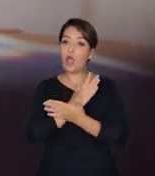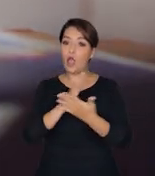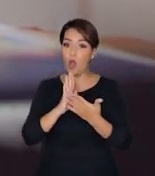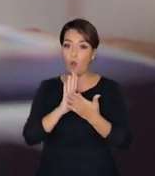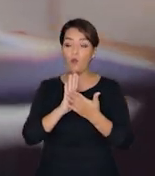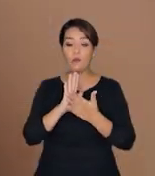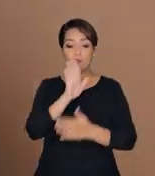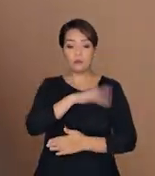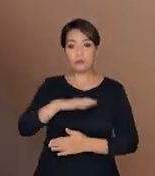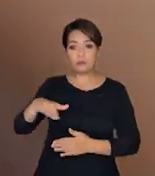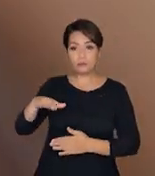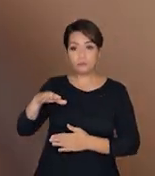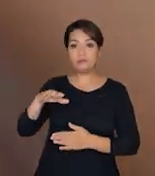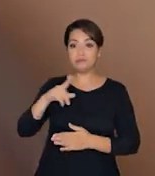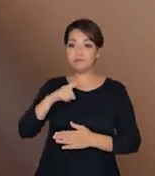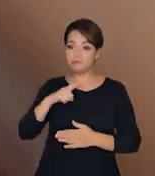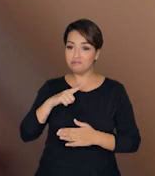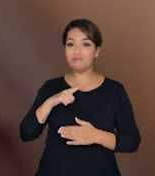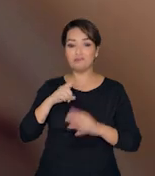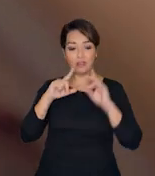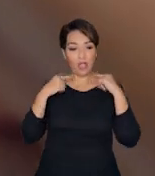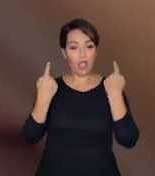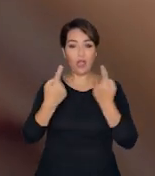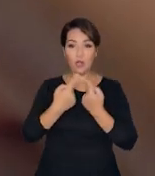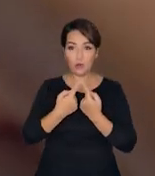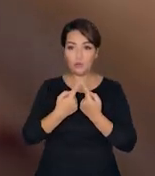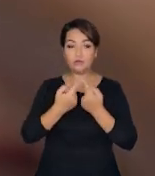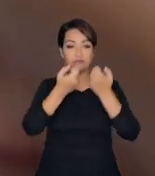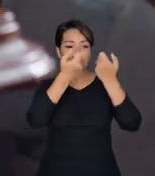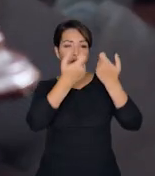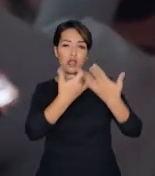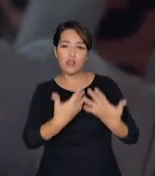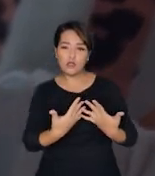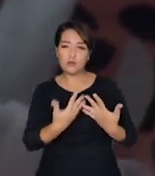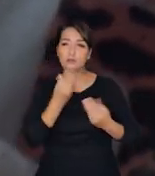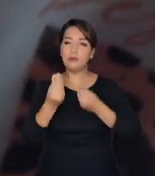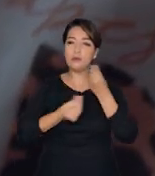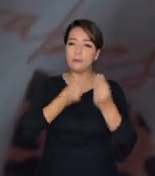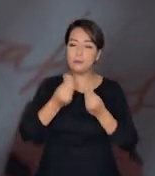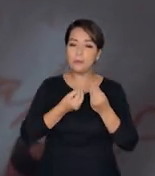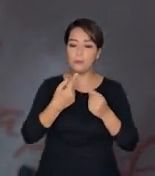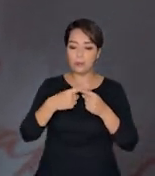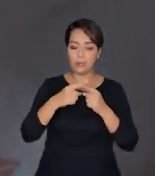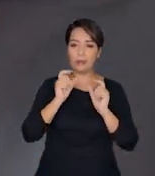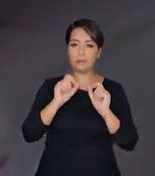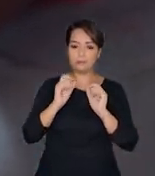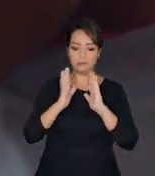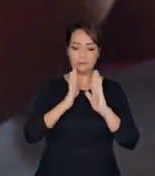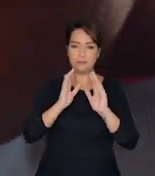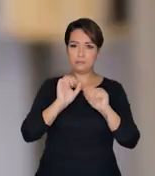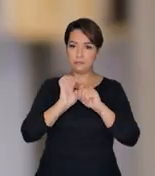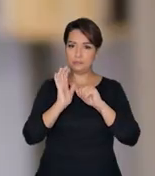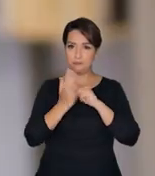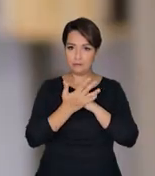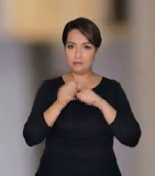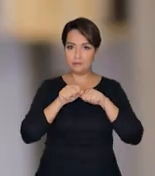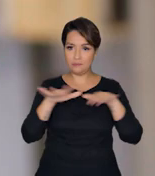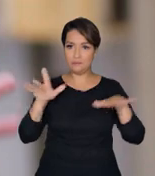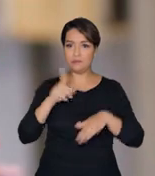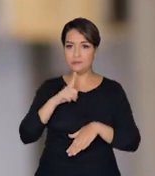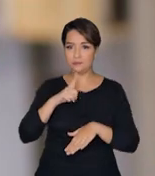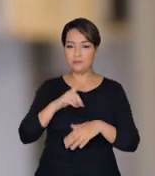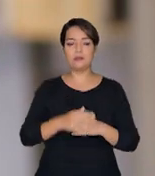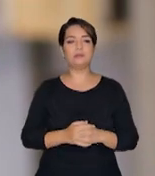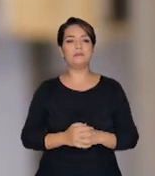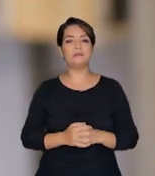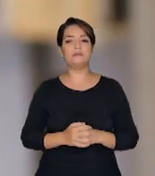totalmente voluntário, onde eu reúno algumas crianças daqui na vila para podermos trabalhar o que não foi dado ou que passou